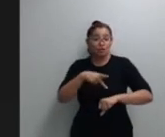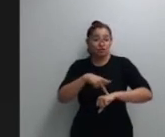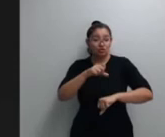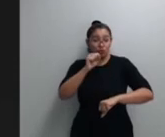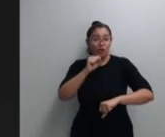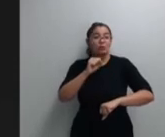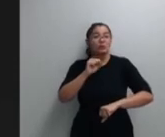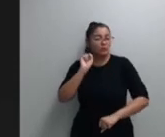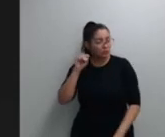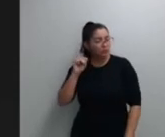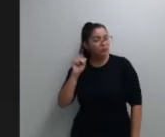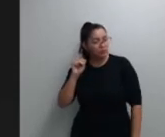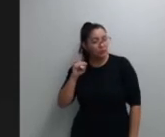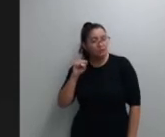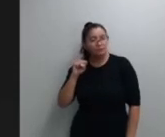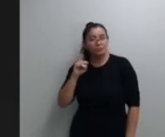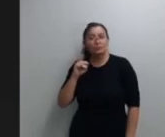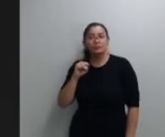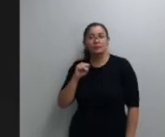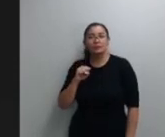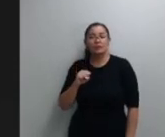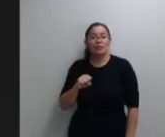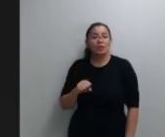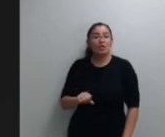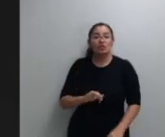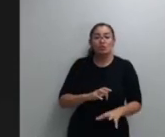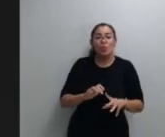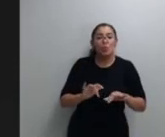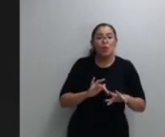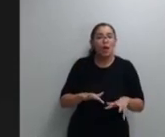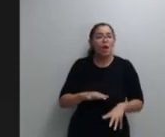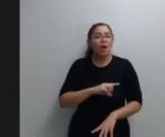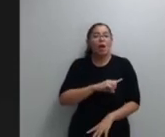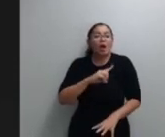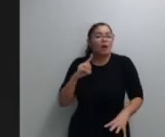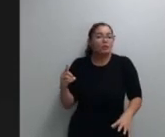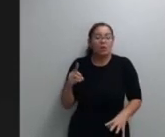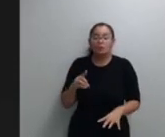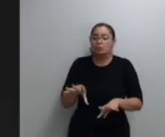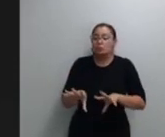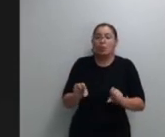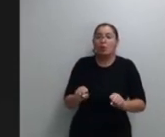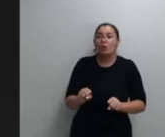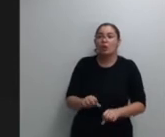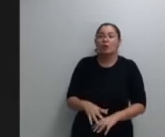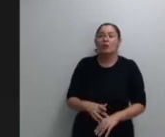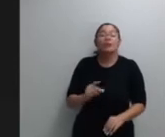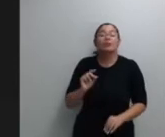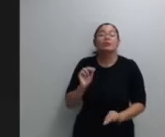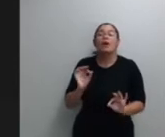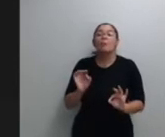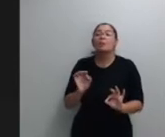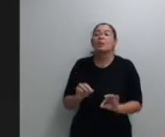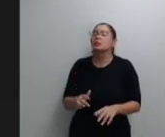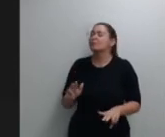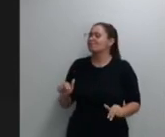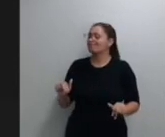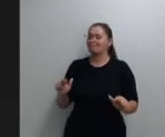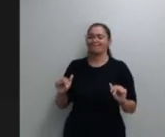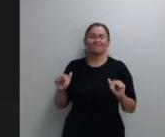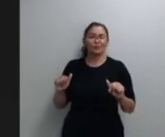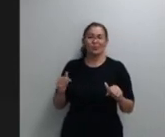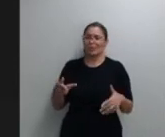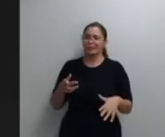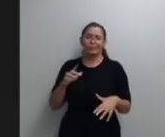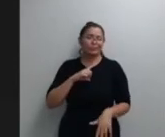e computados até a data da apresentação dos títulos. Esse critério jamais existiu,